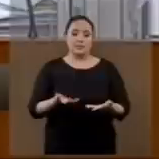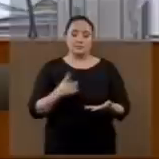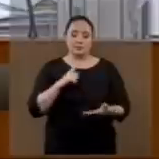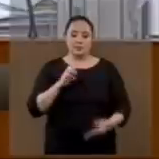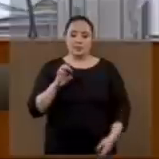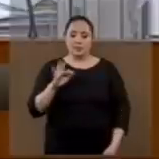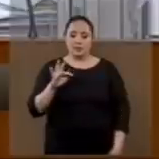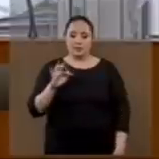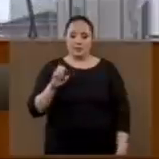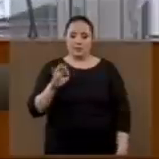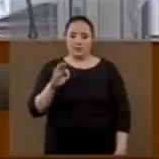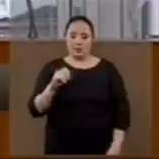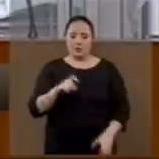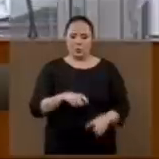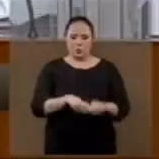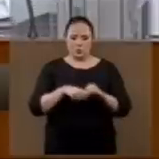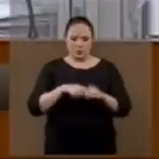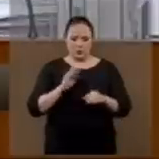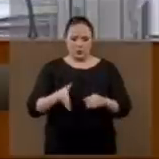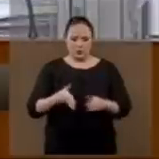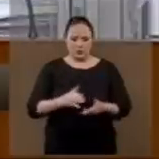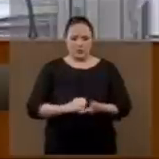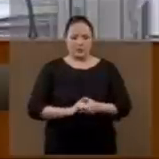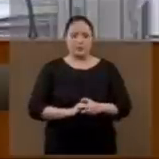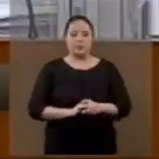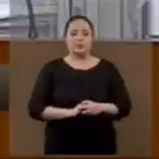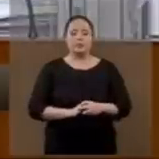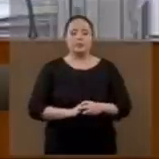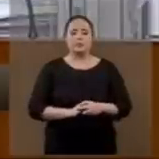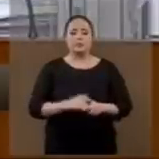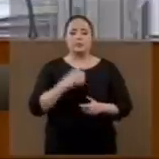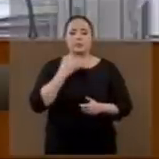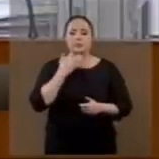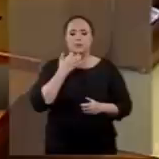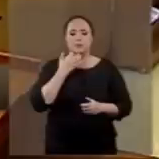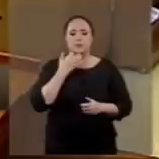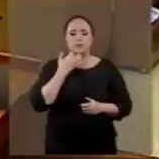efeito suspensivo. Decreto